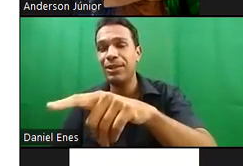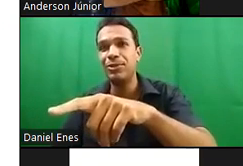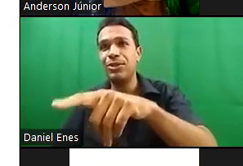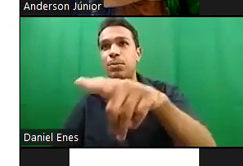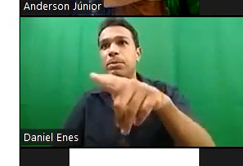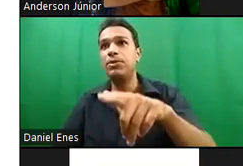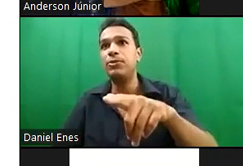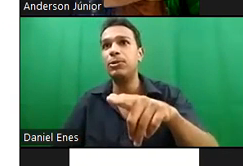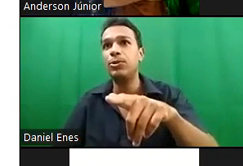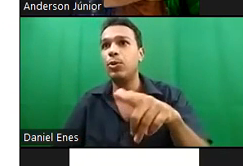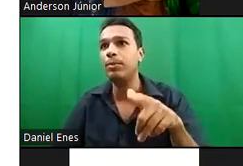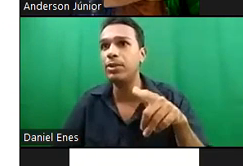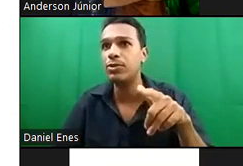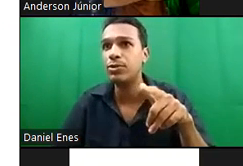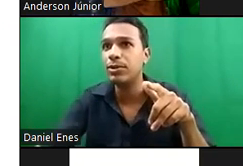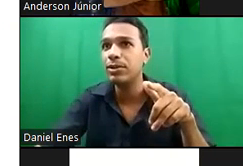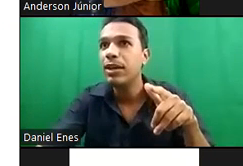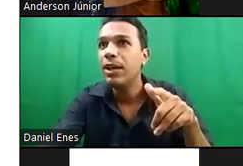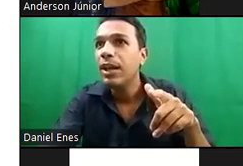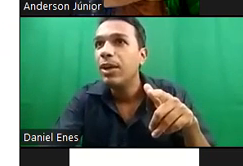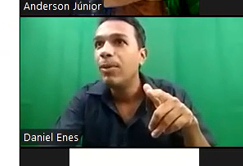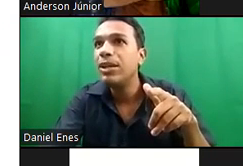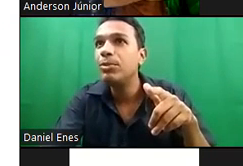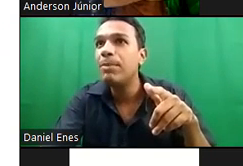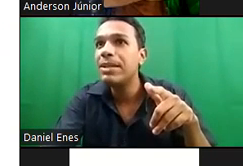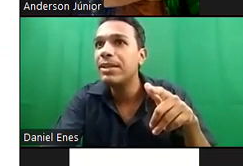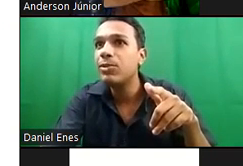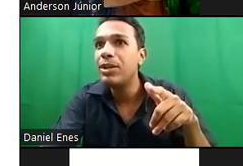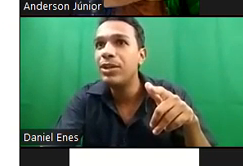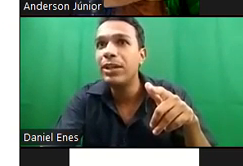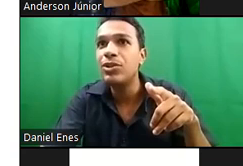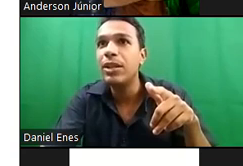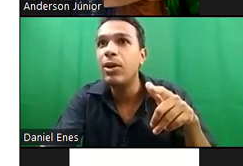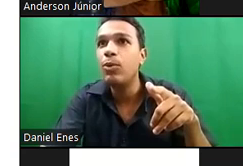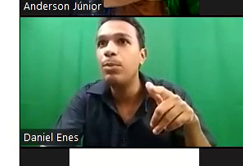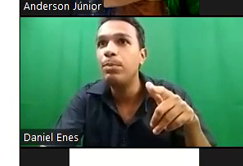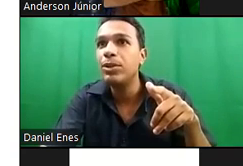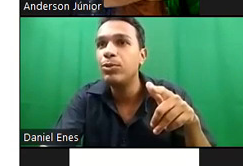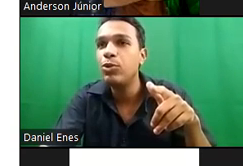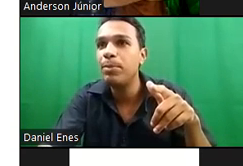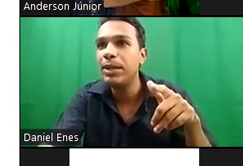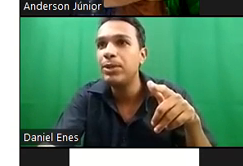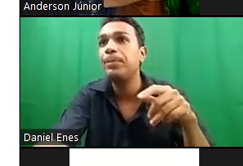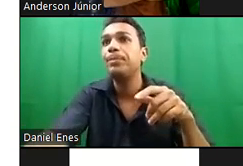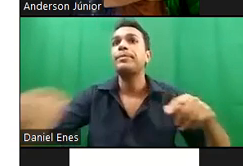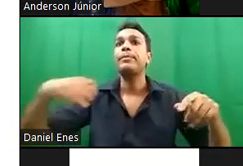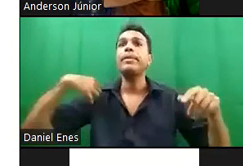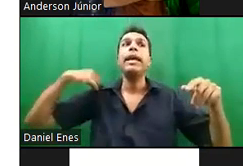aproveitando, falando nisso, o Pedro falou no começo, eu acho que ele não está mais aqui com a gente, né? O Pedro, o João